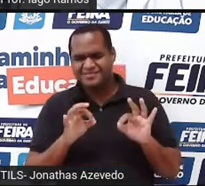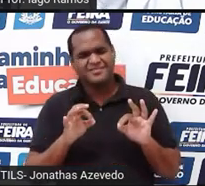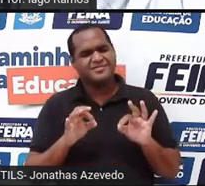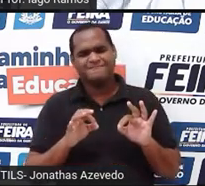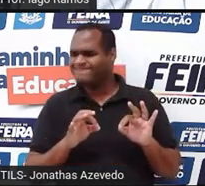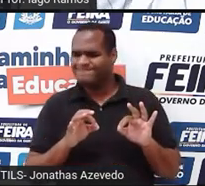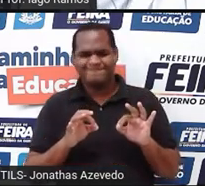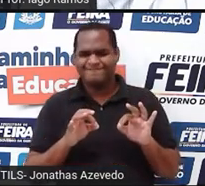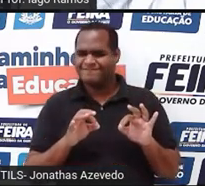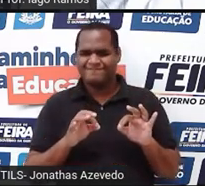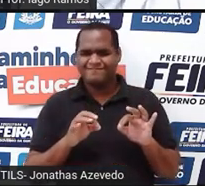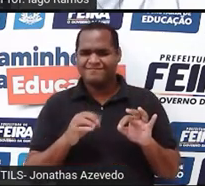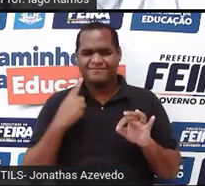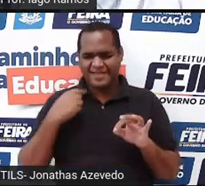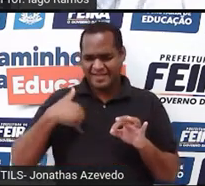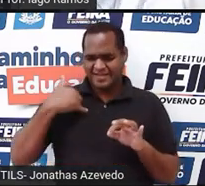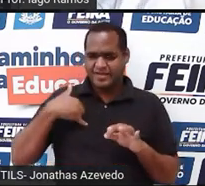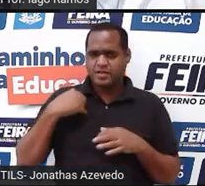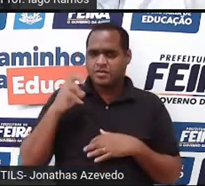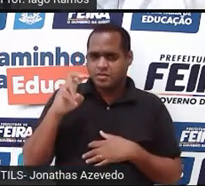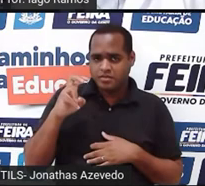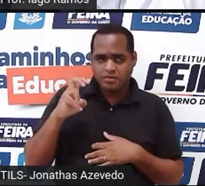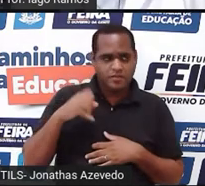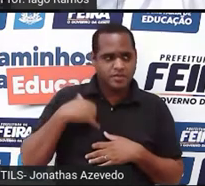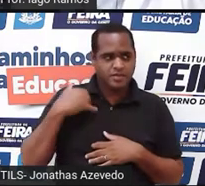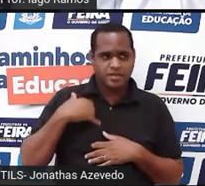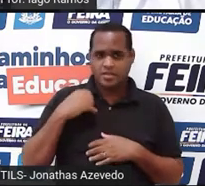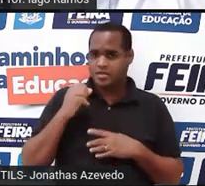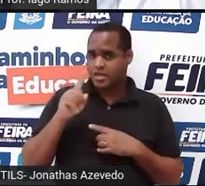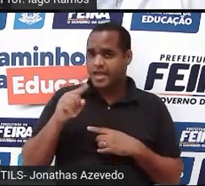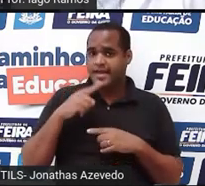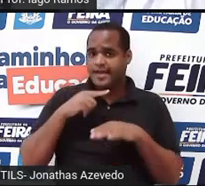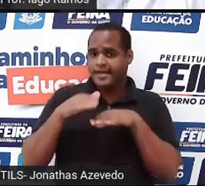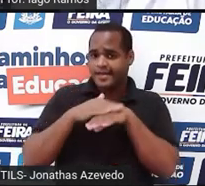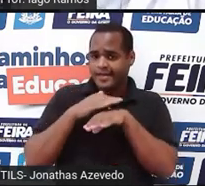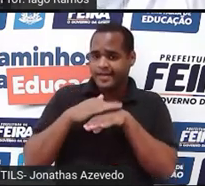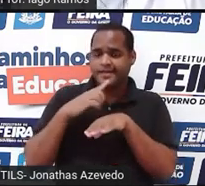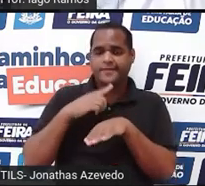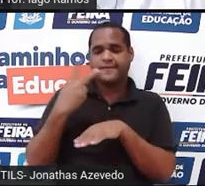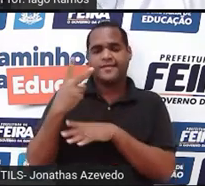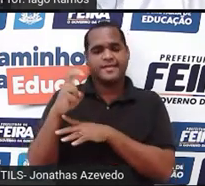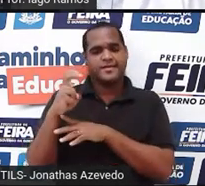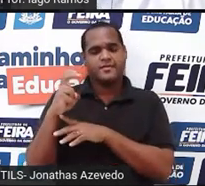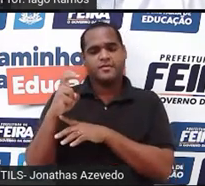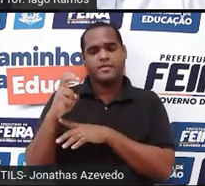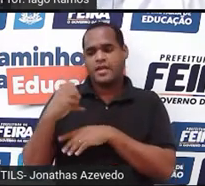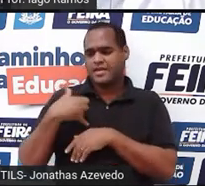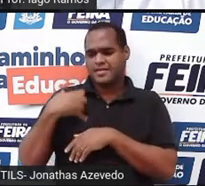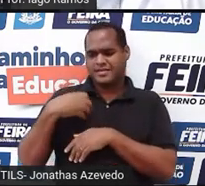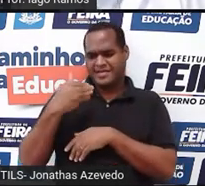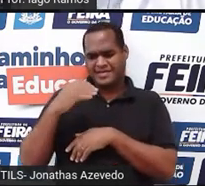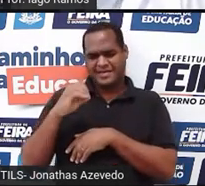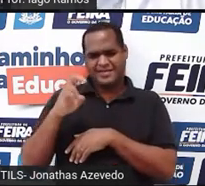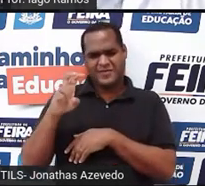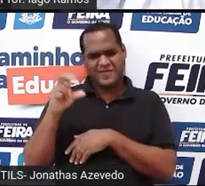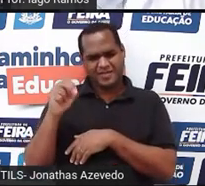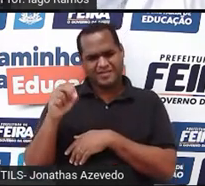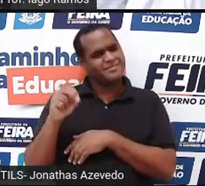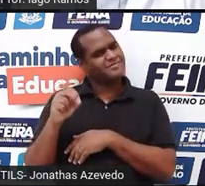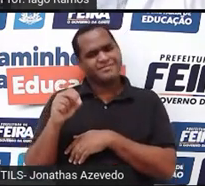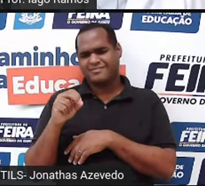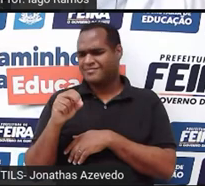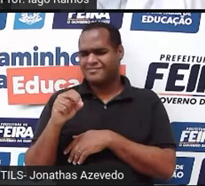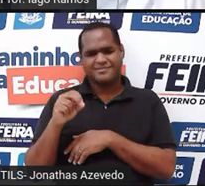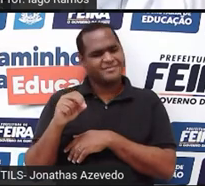não me garante que se uma criança de 5 anos calça 25 quando ela chegar aos 10 e aos a 50 não tem garantia